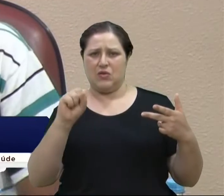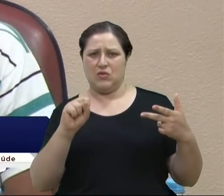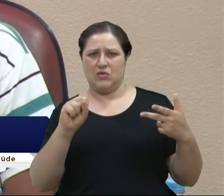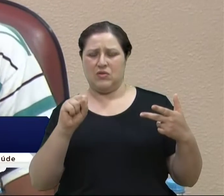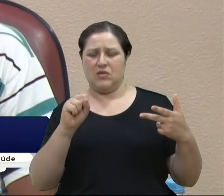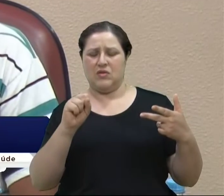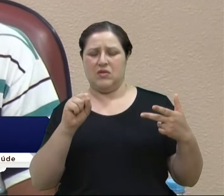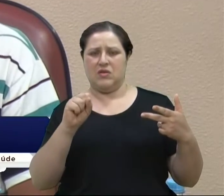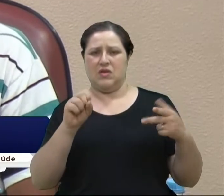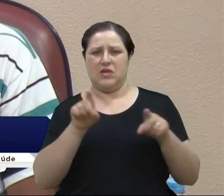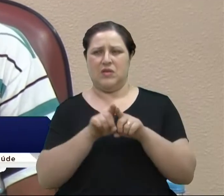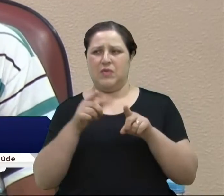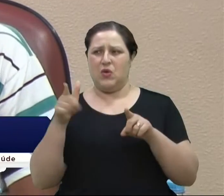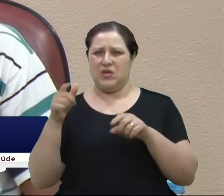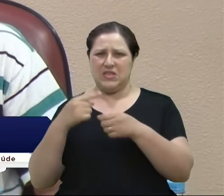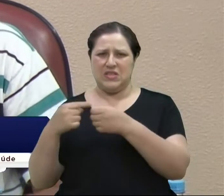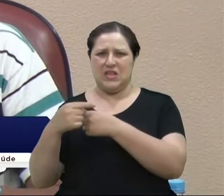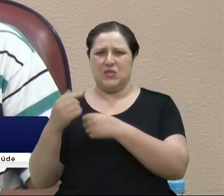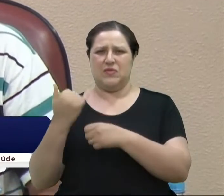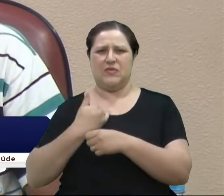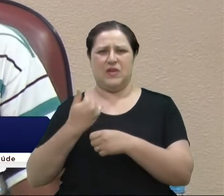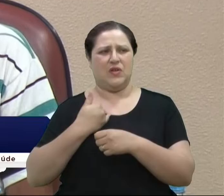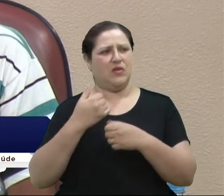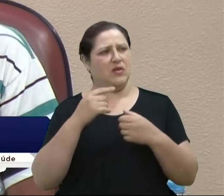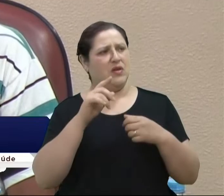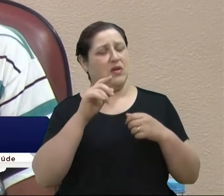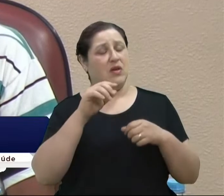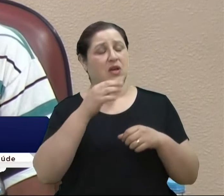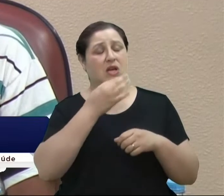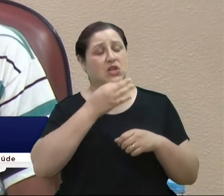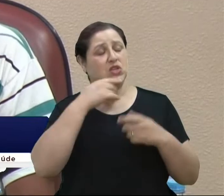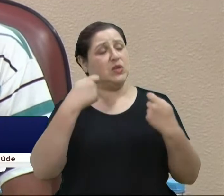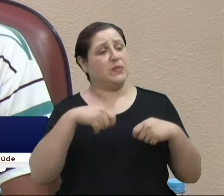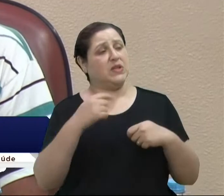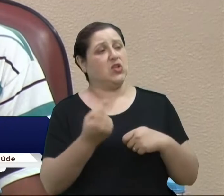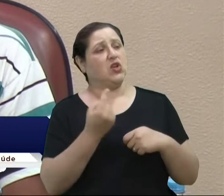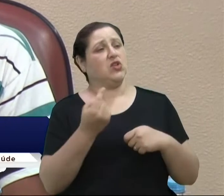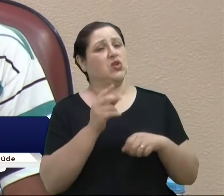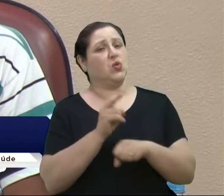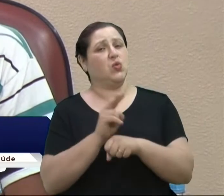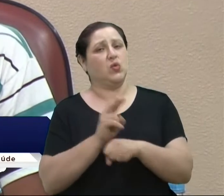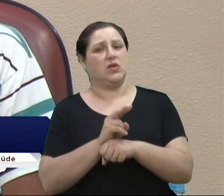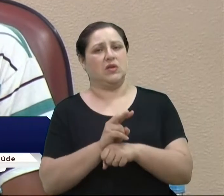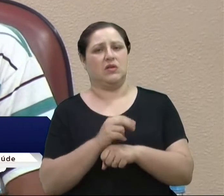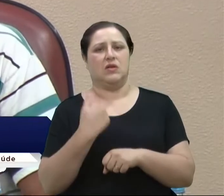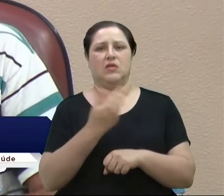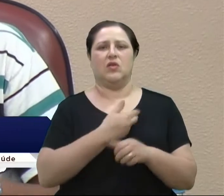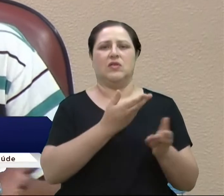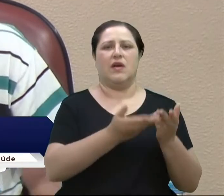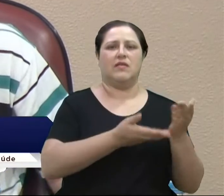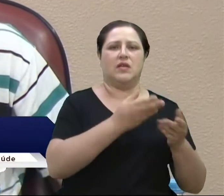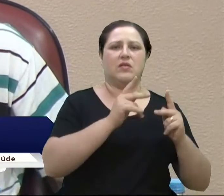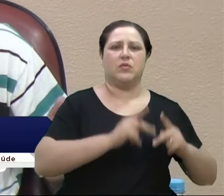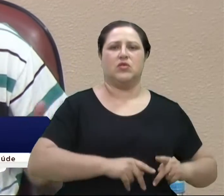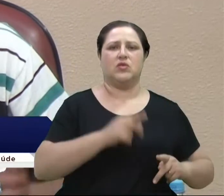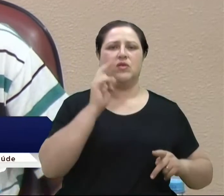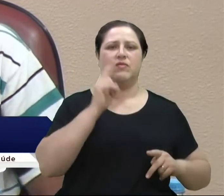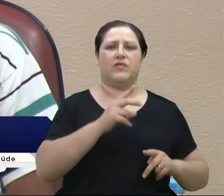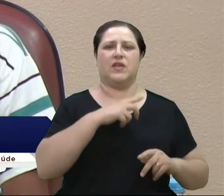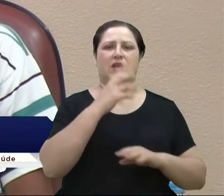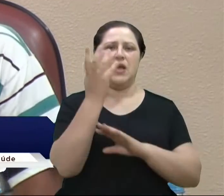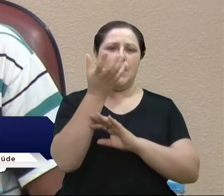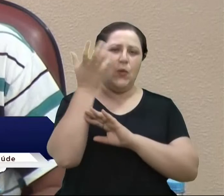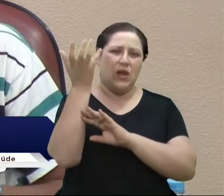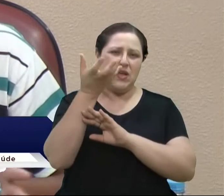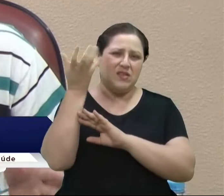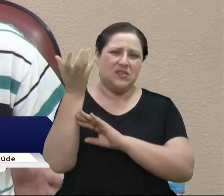sozinho. E muitas vezes, quando a gente vai auxiliar o usuário no geral, ou na própria UPAs, tu vê as ambulâncias circulando de outros